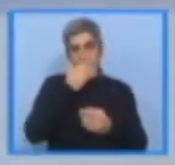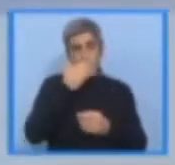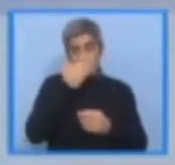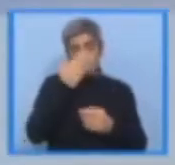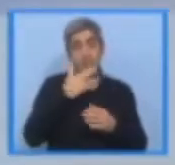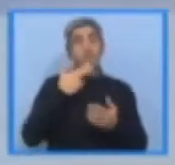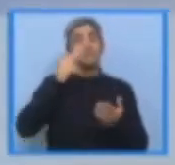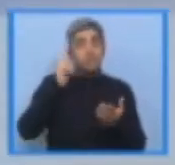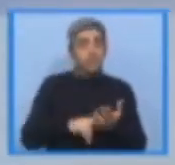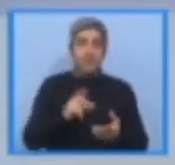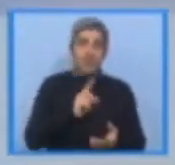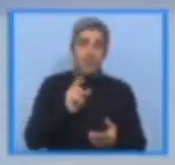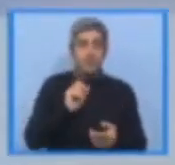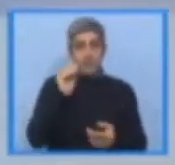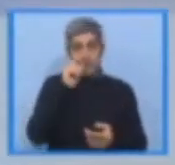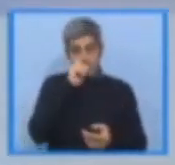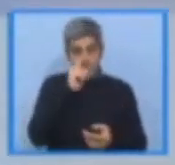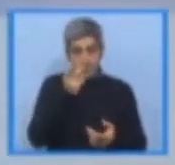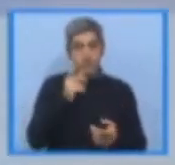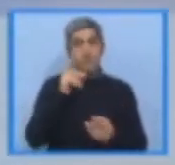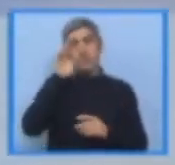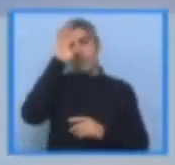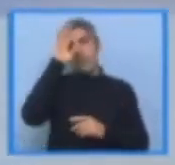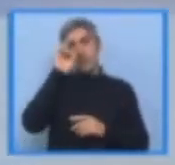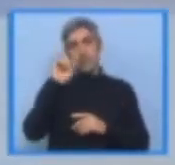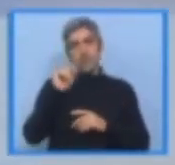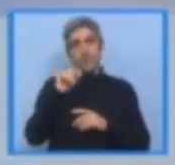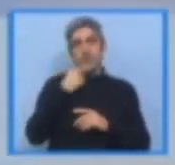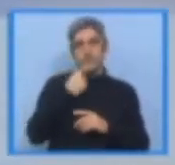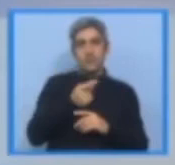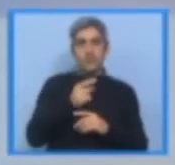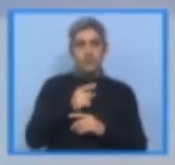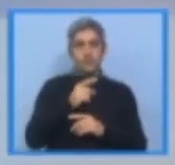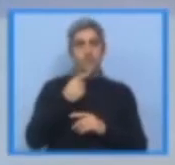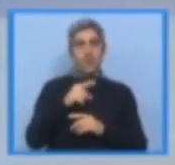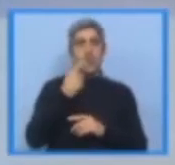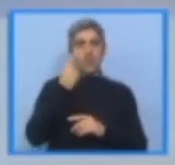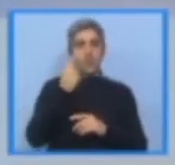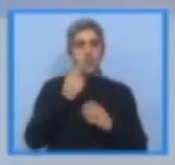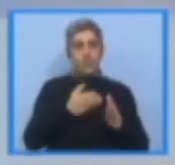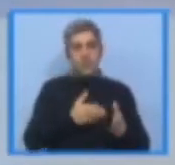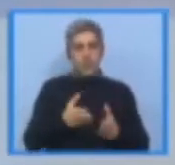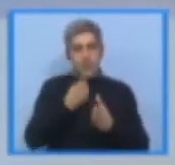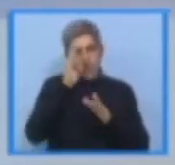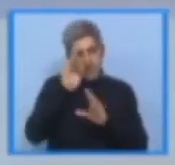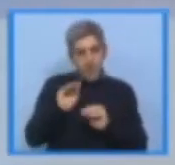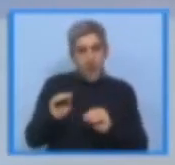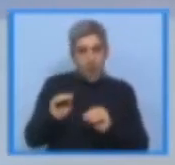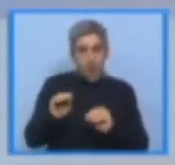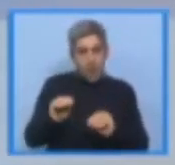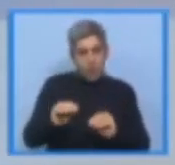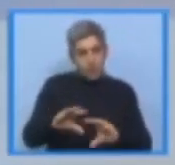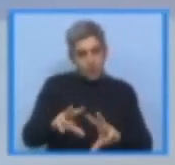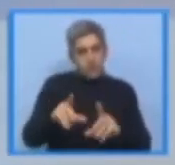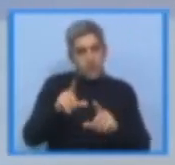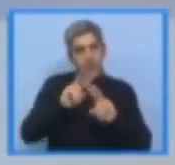não é de facto a verdade. Essa é a estratégia que o Papa usa. Aliás, na mensagem há um itinerário pedagógico ao